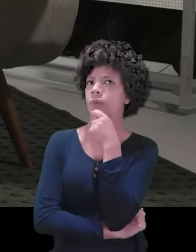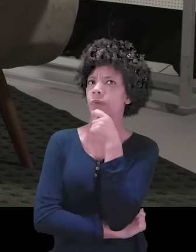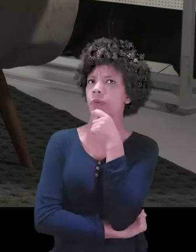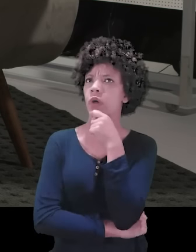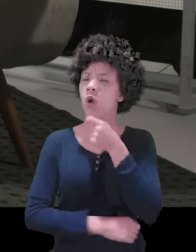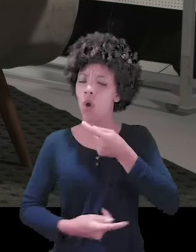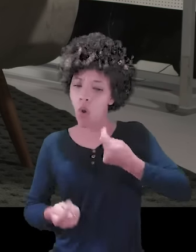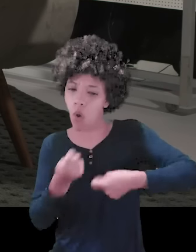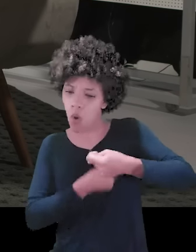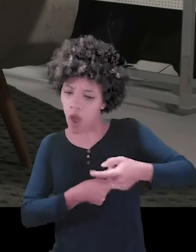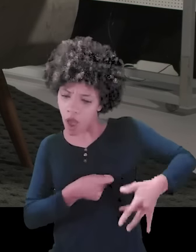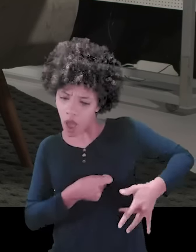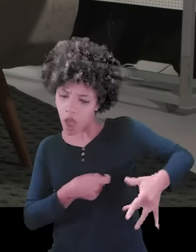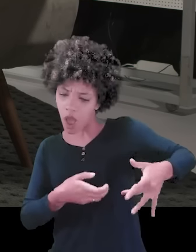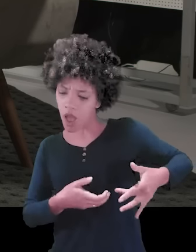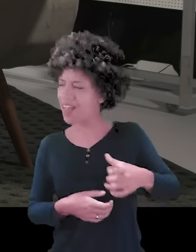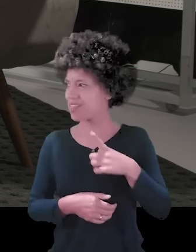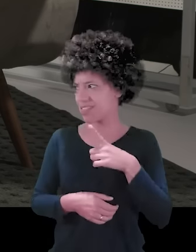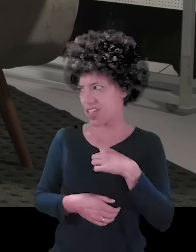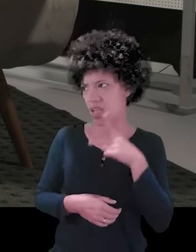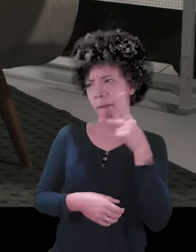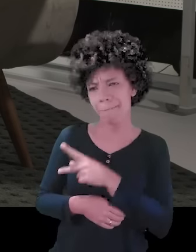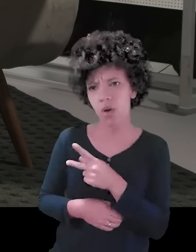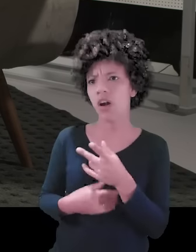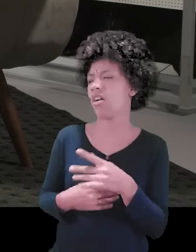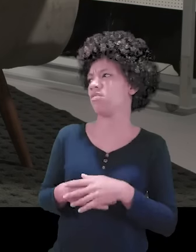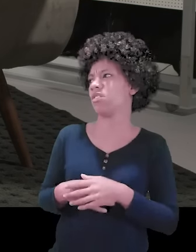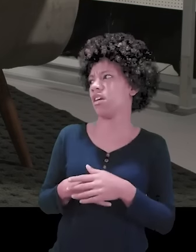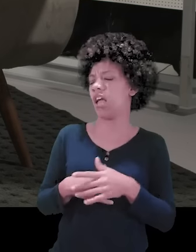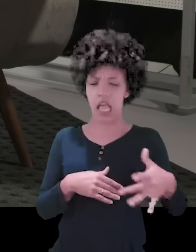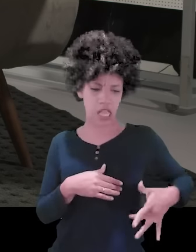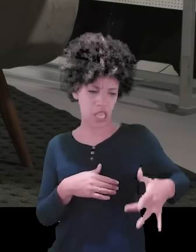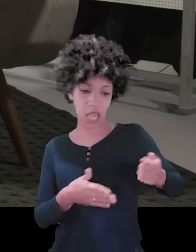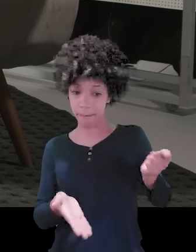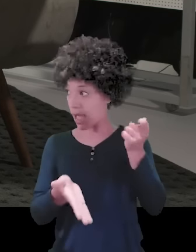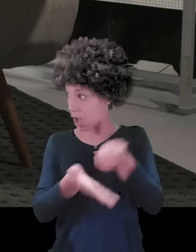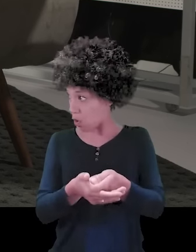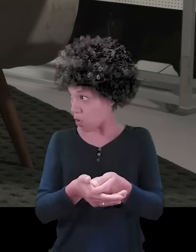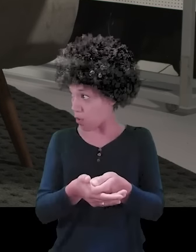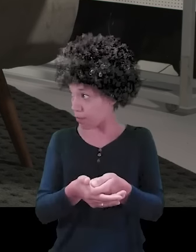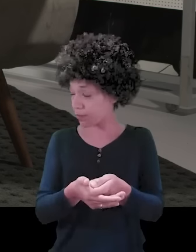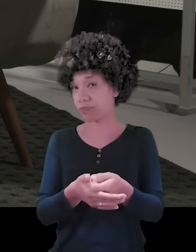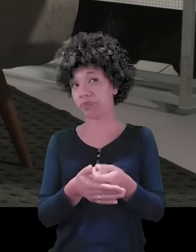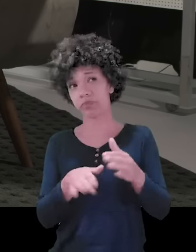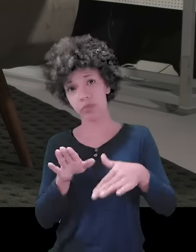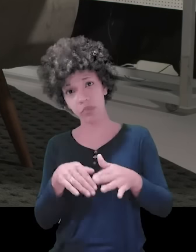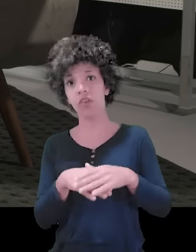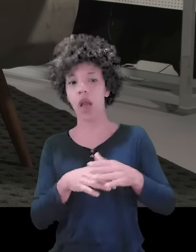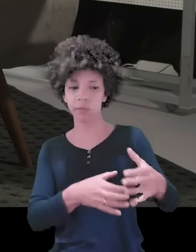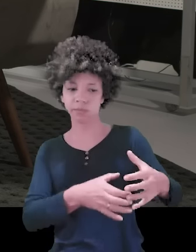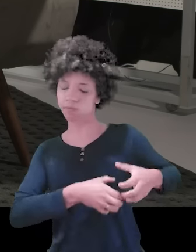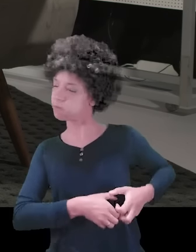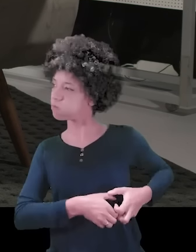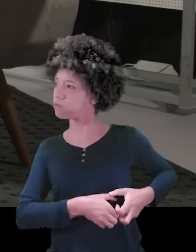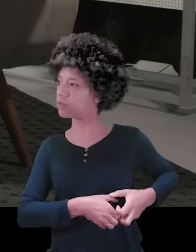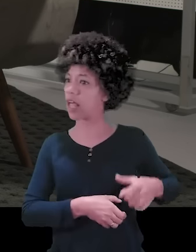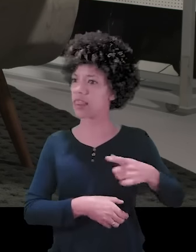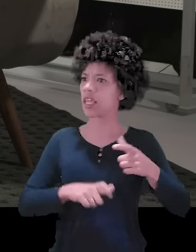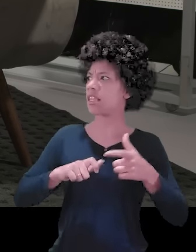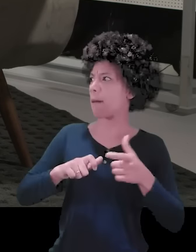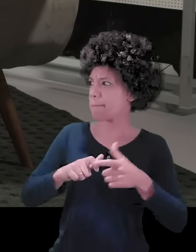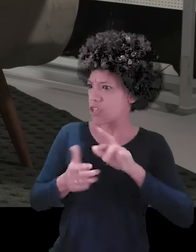tráfico de ovo também o bagulho tu tem que ter uma porque esse sim vai para um cara que pagou esse aí né e falei provavelmente vai botar o reino do